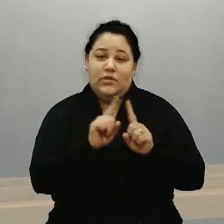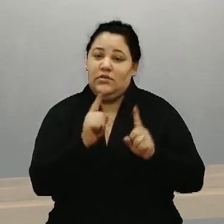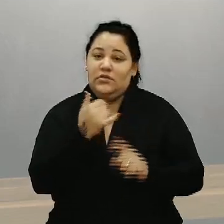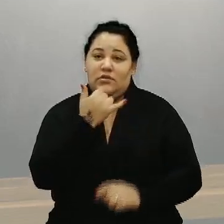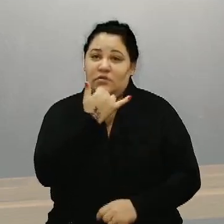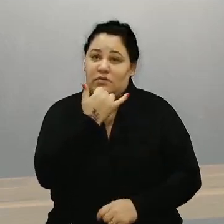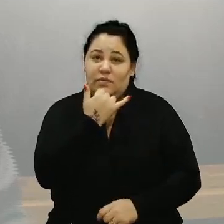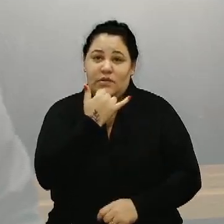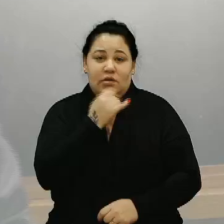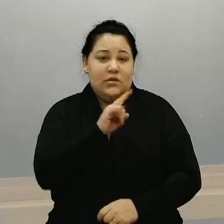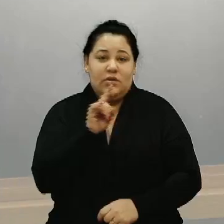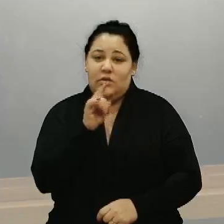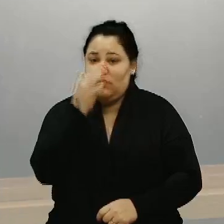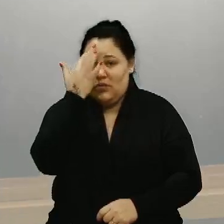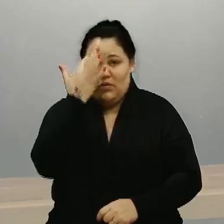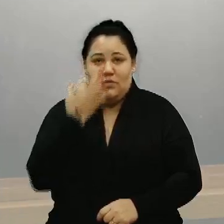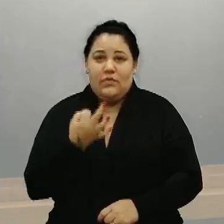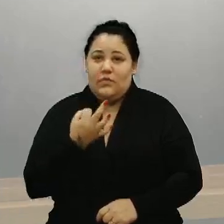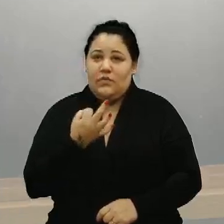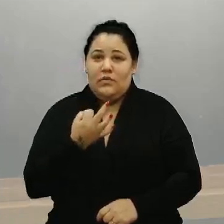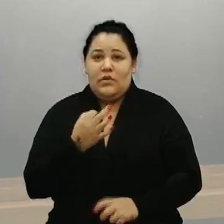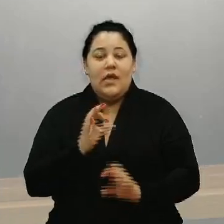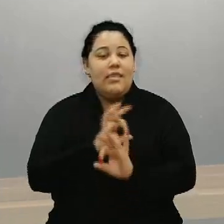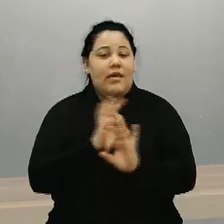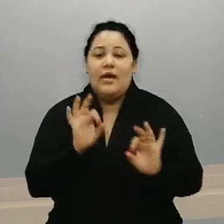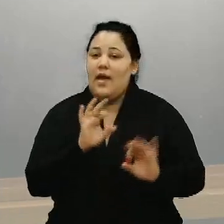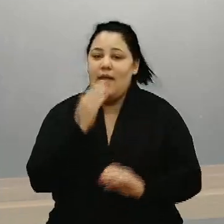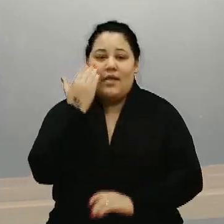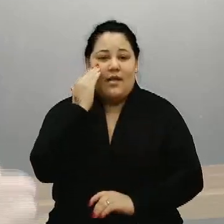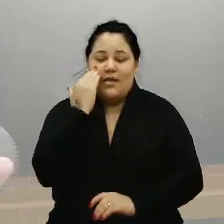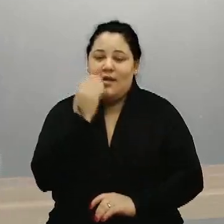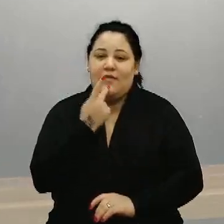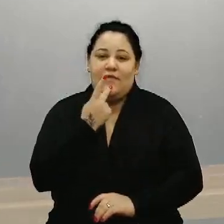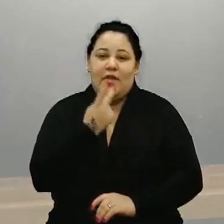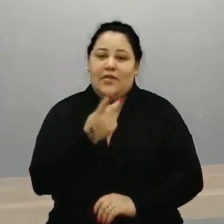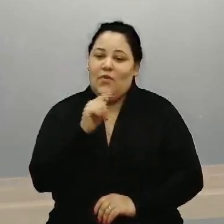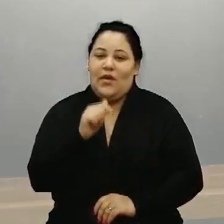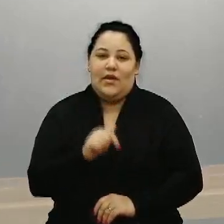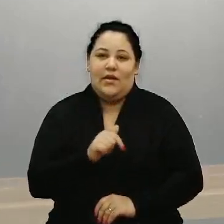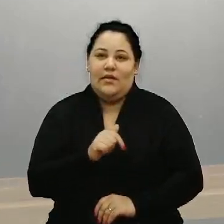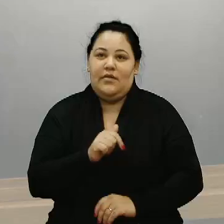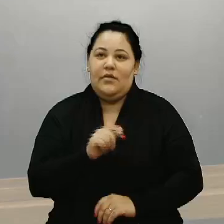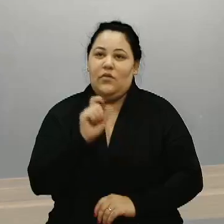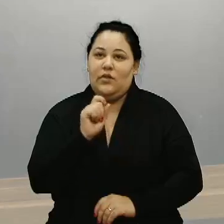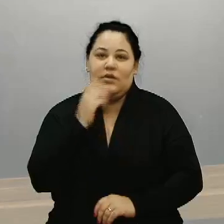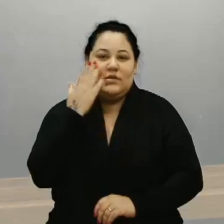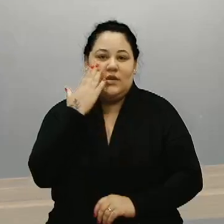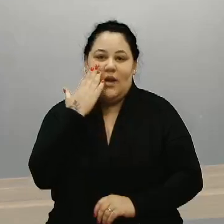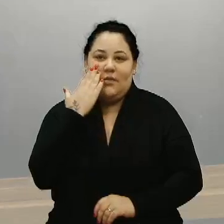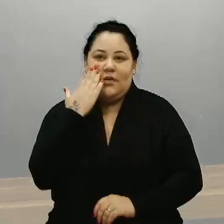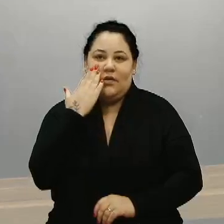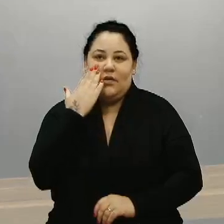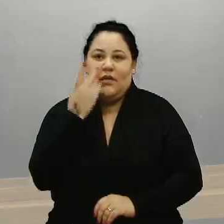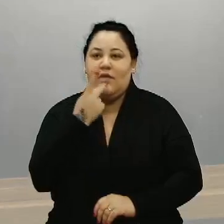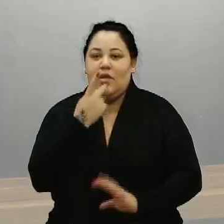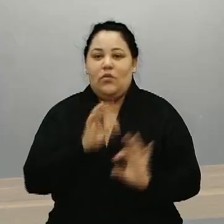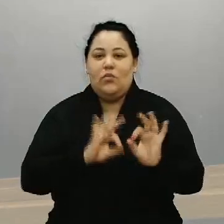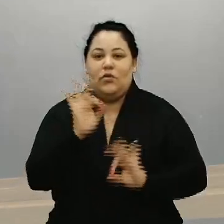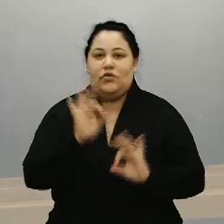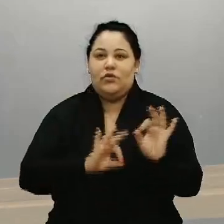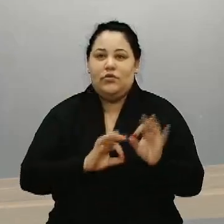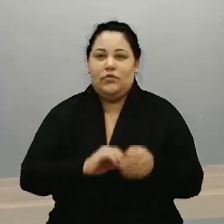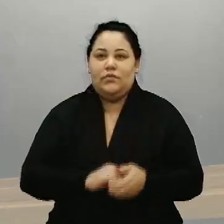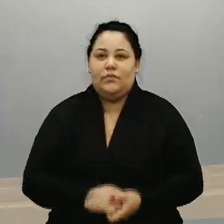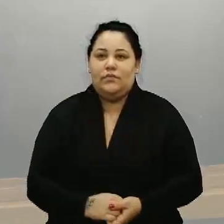não entende. Ninguém que está falando aqui, vereadora, entende do que está falando o projeto.